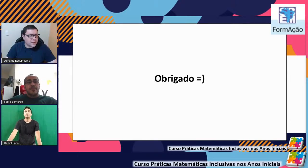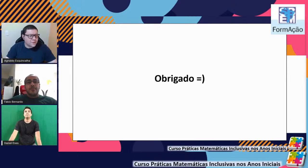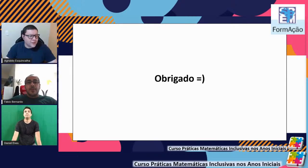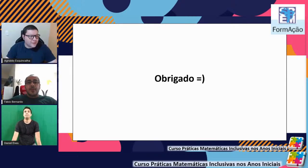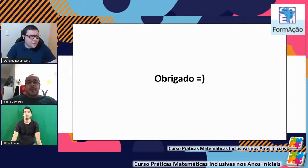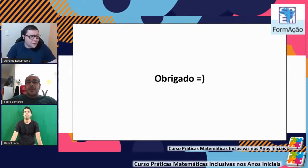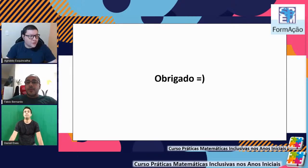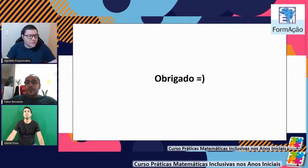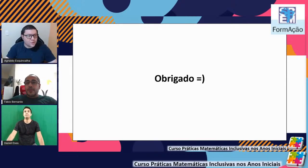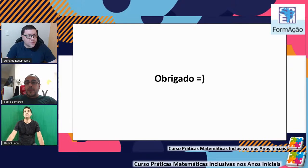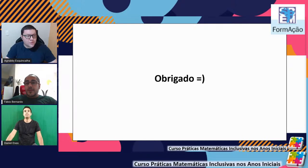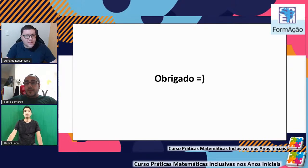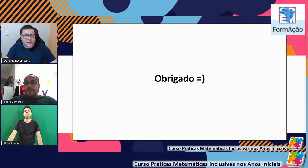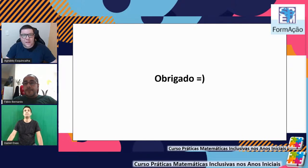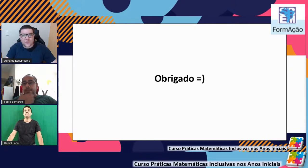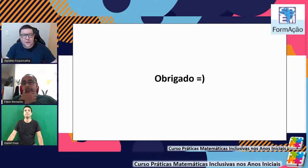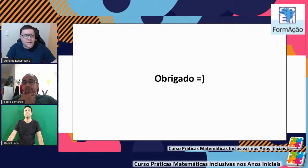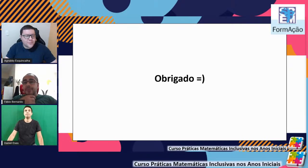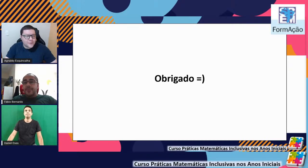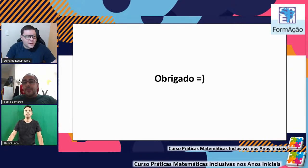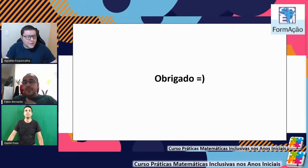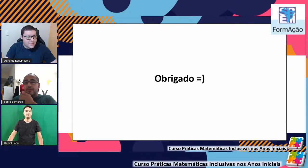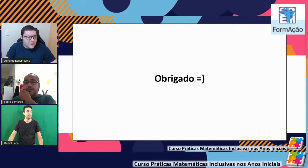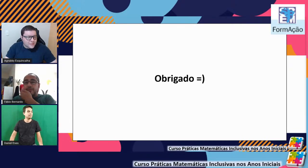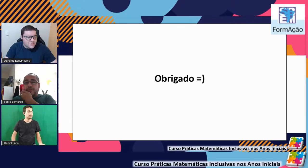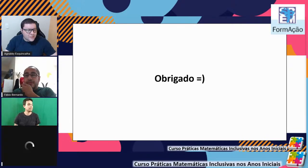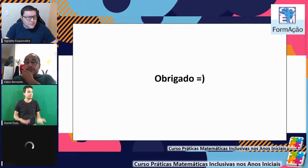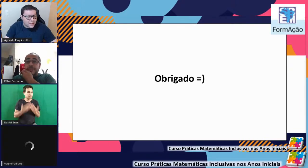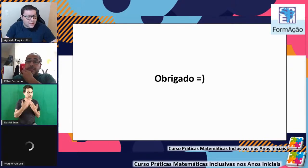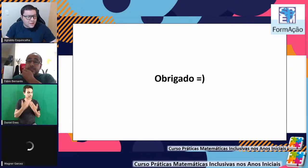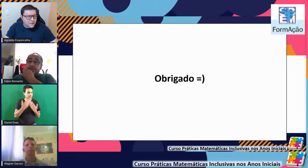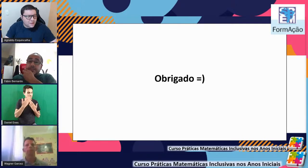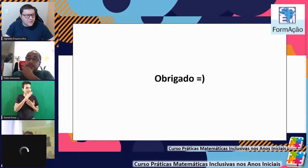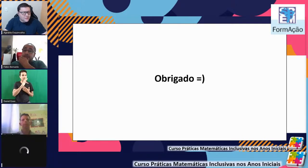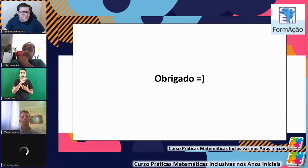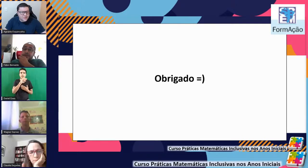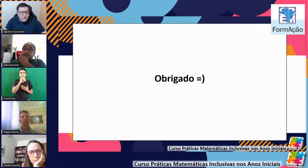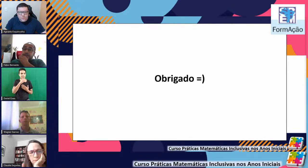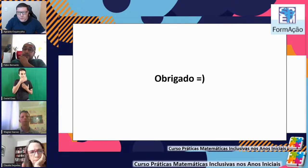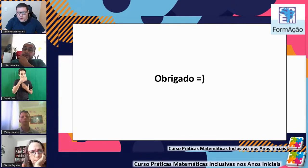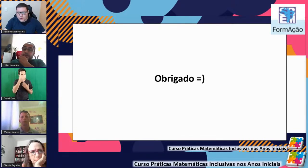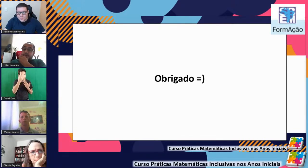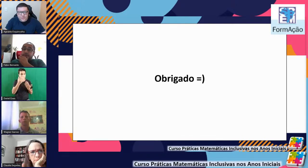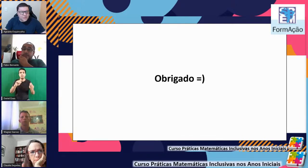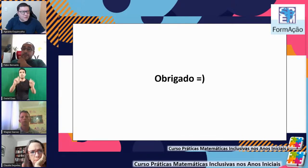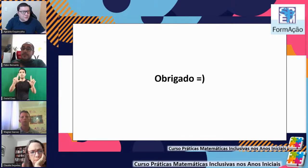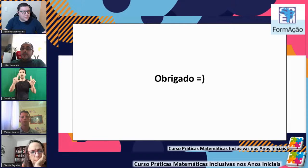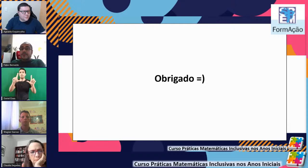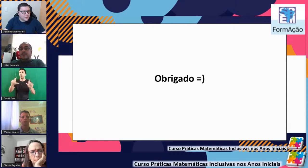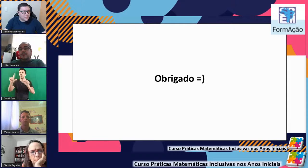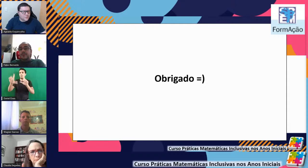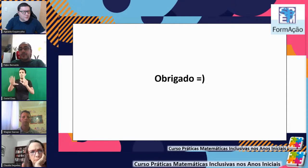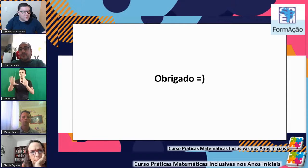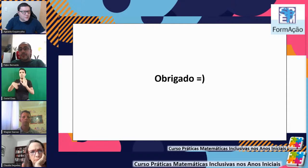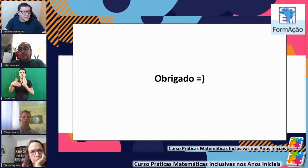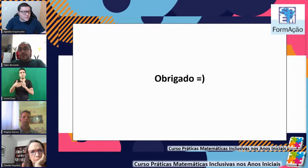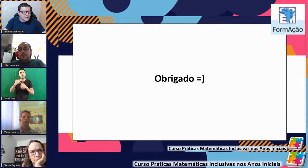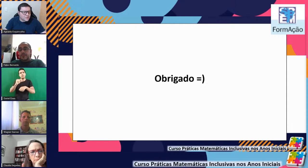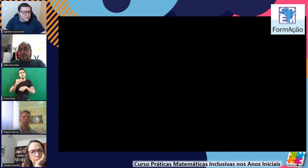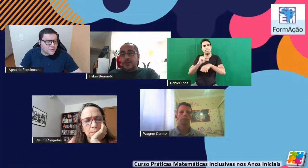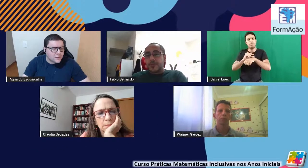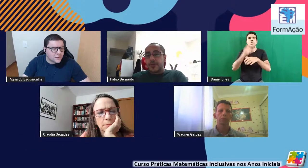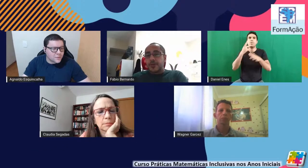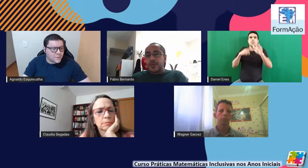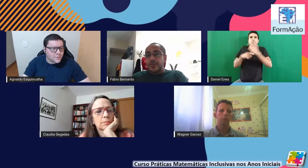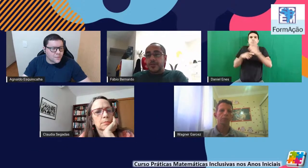obrigado Wagner vou colocar todo mundo na tela agora a gente tem alguns poucos minutinhos pra perguntas